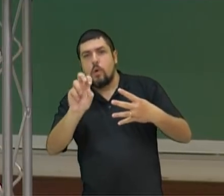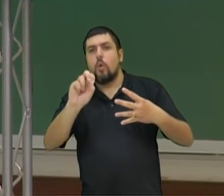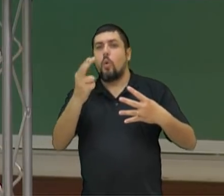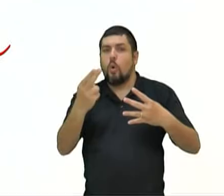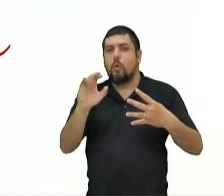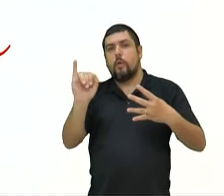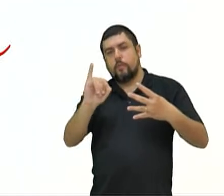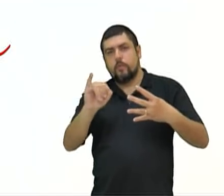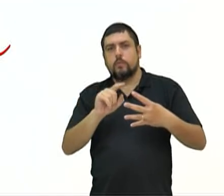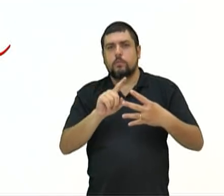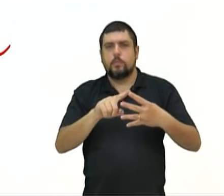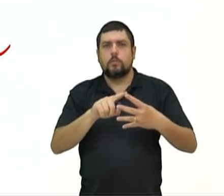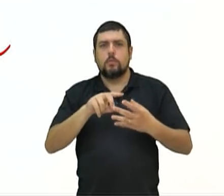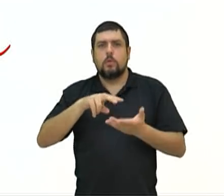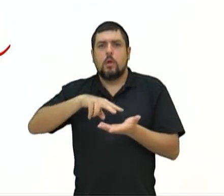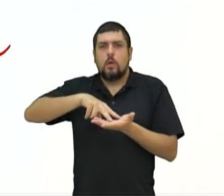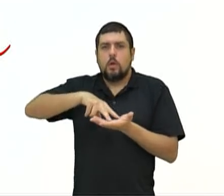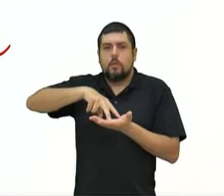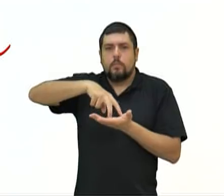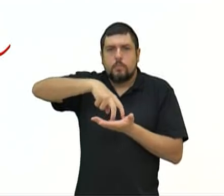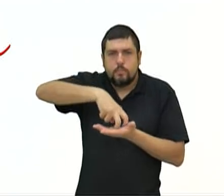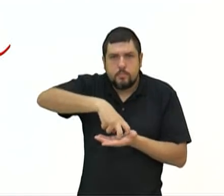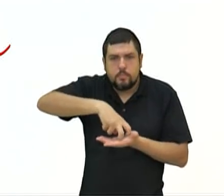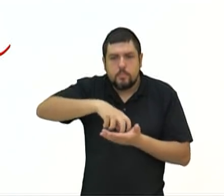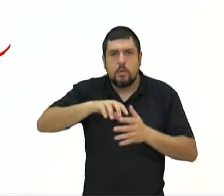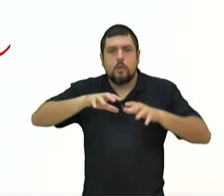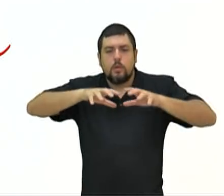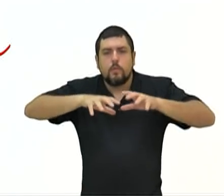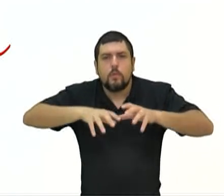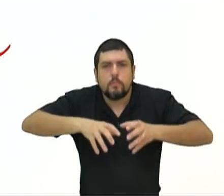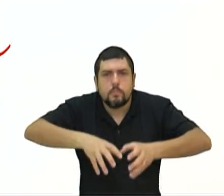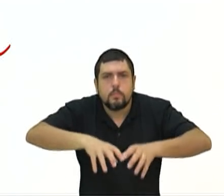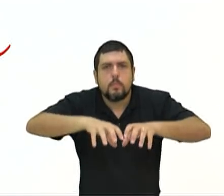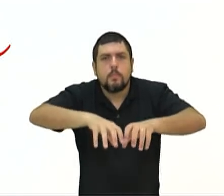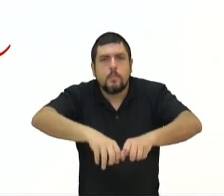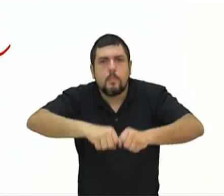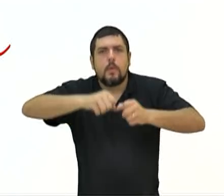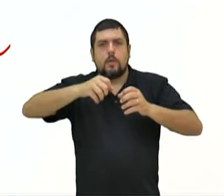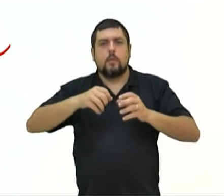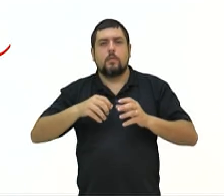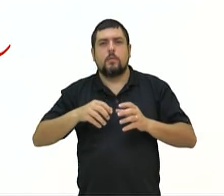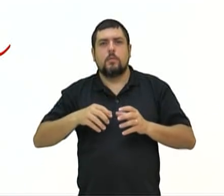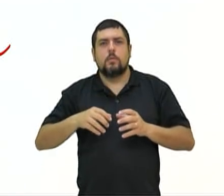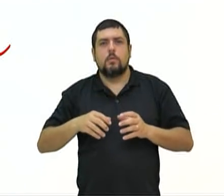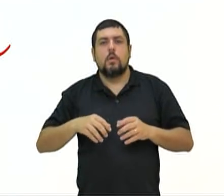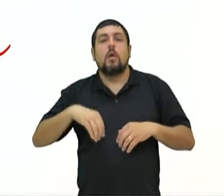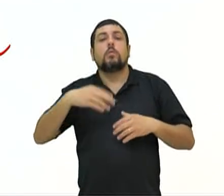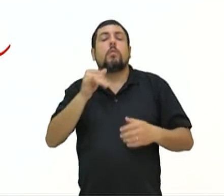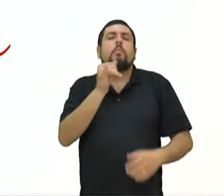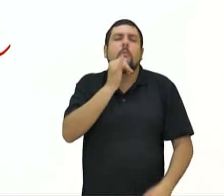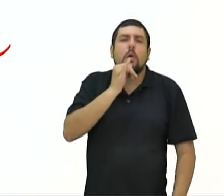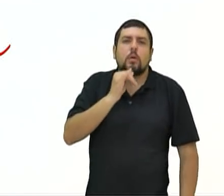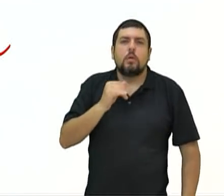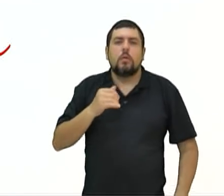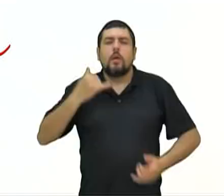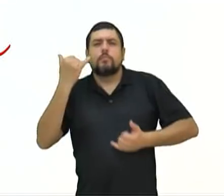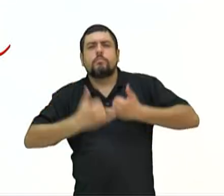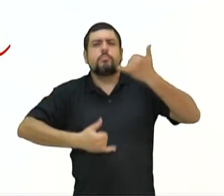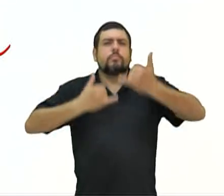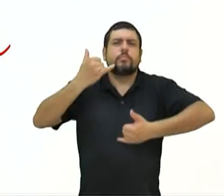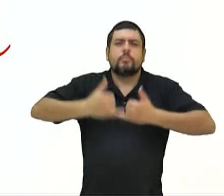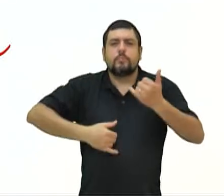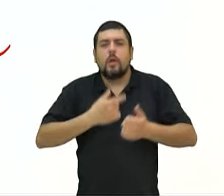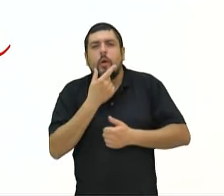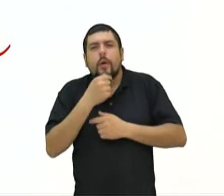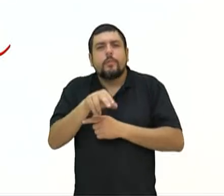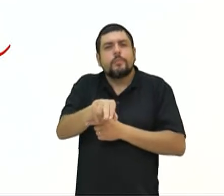primeira, agachar-se e pegar uma bola. Então, isso é voluntário. Alguém jogou uma bola, você está brincando com o teu